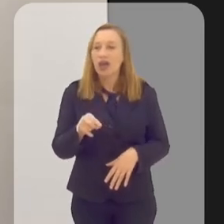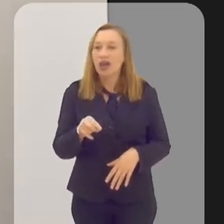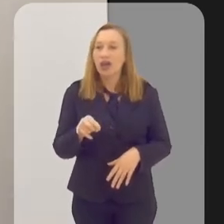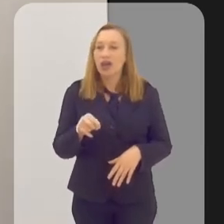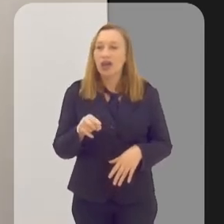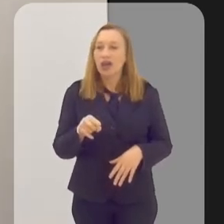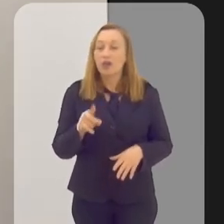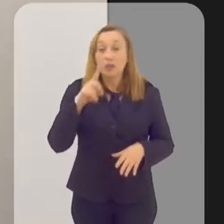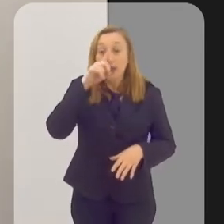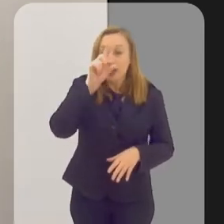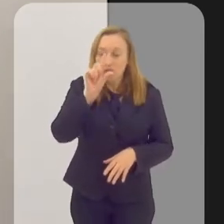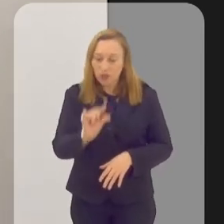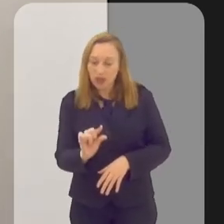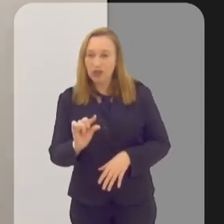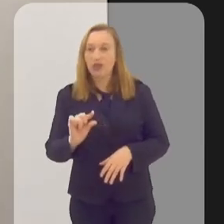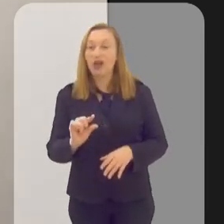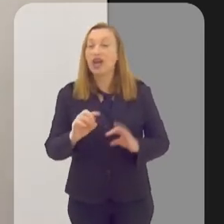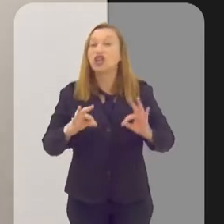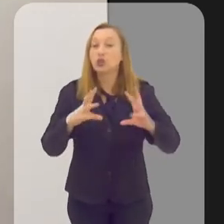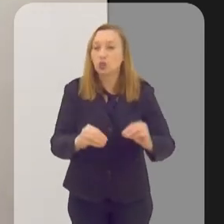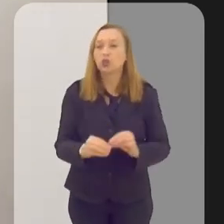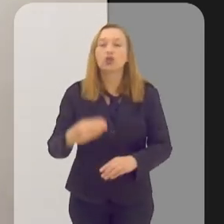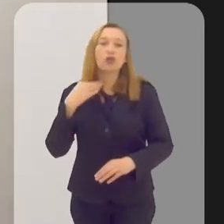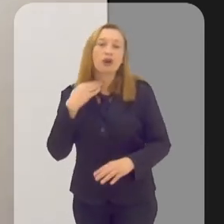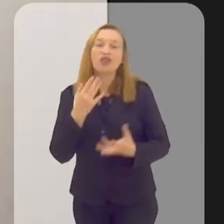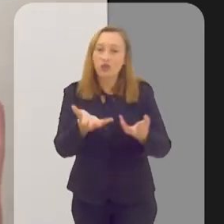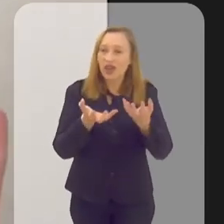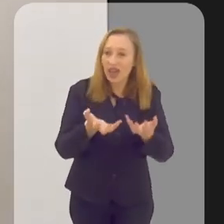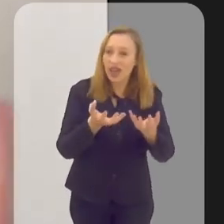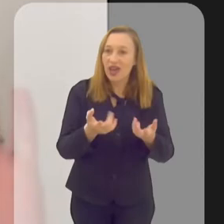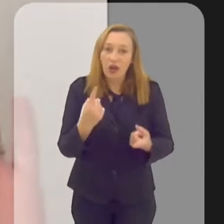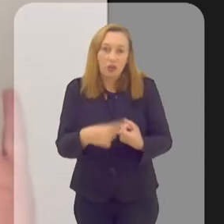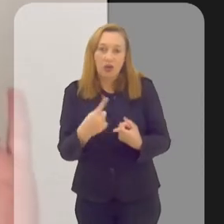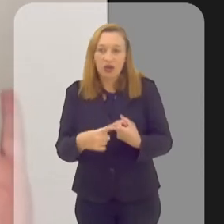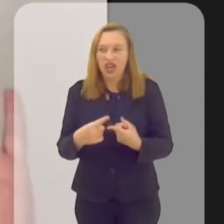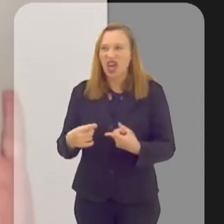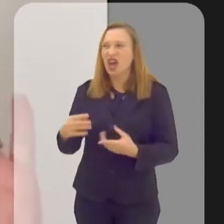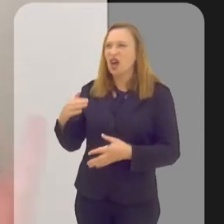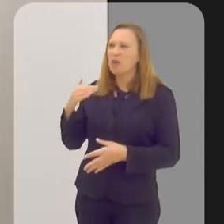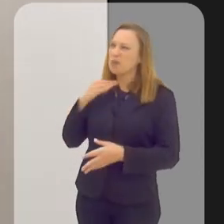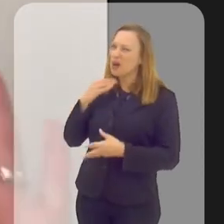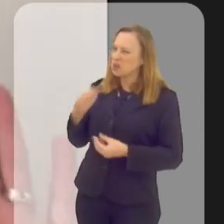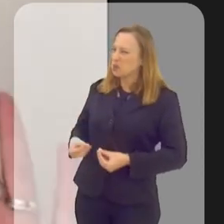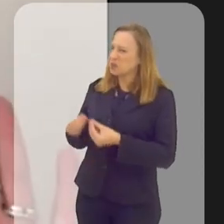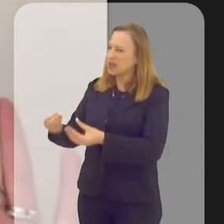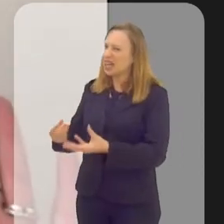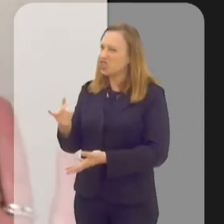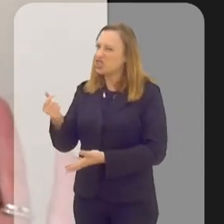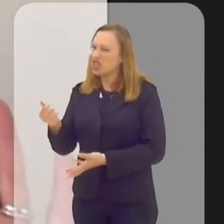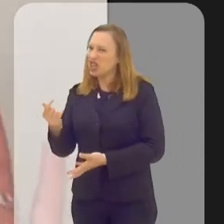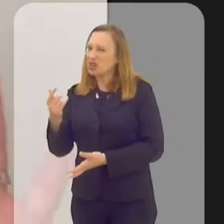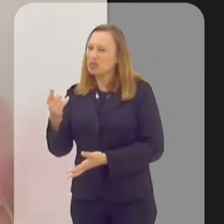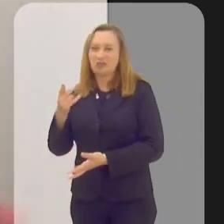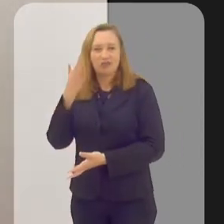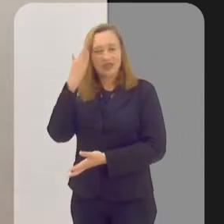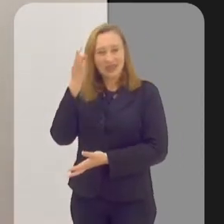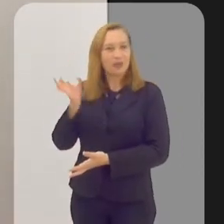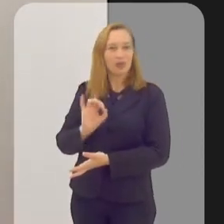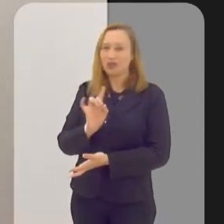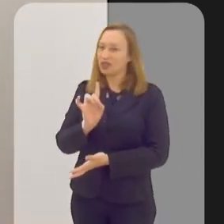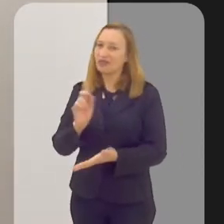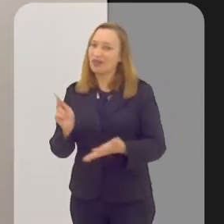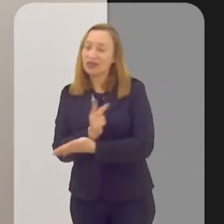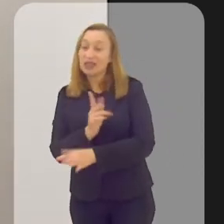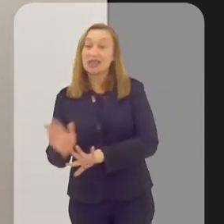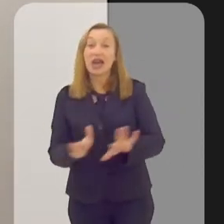um risco menor, né? É tudo que o banco quer, né? Porque o banco não vai fazer caridade para ninguém, a gente sabe disso. Então,